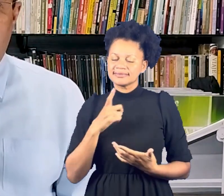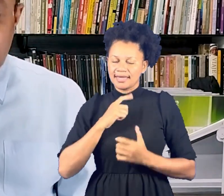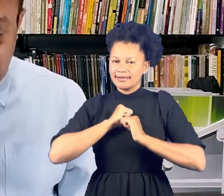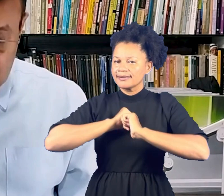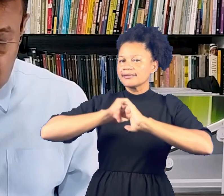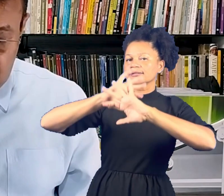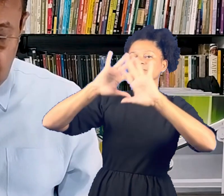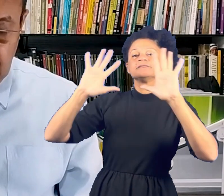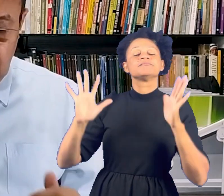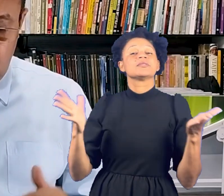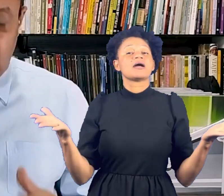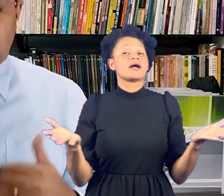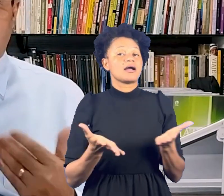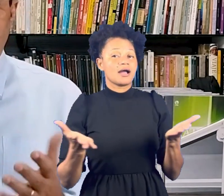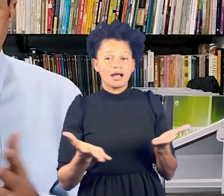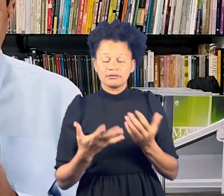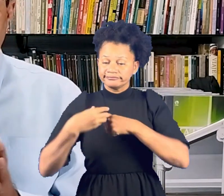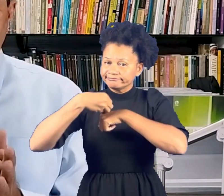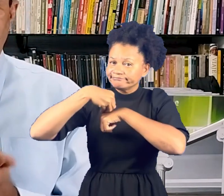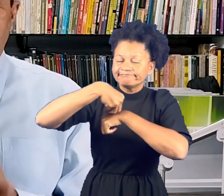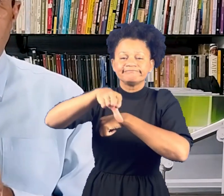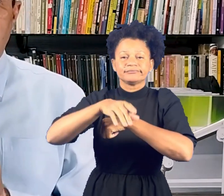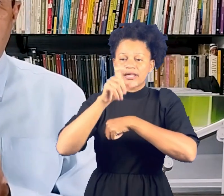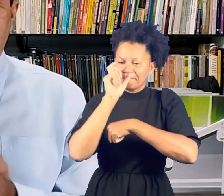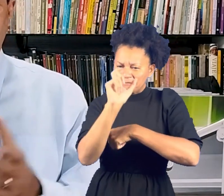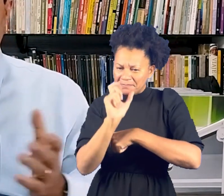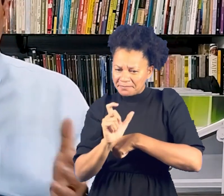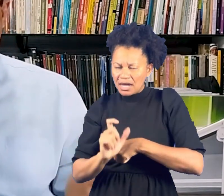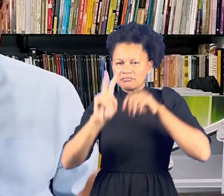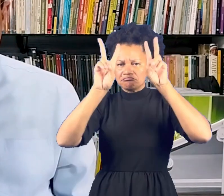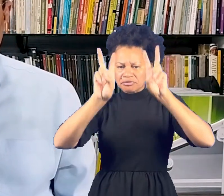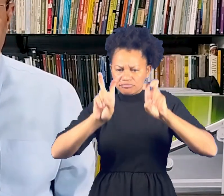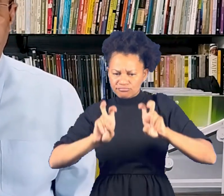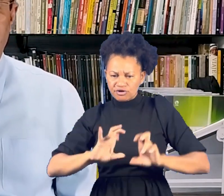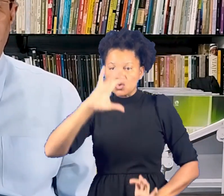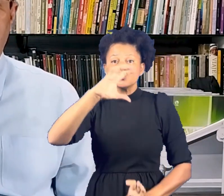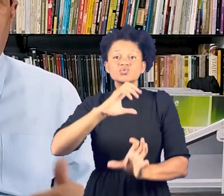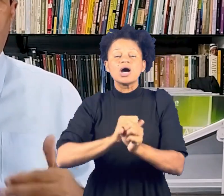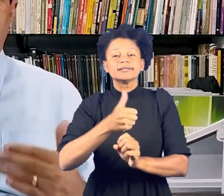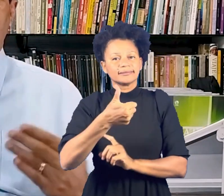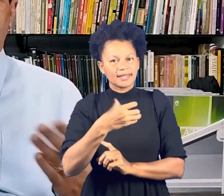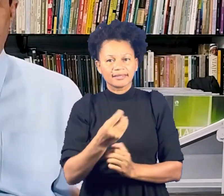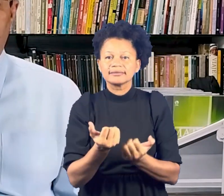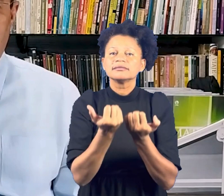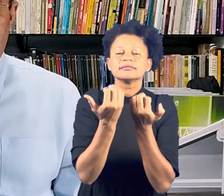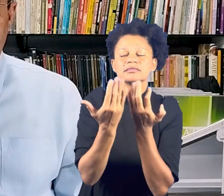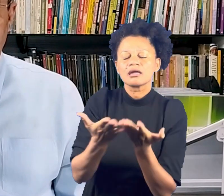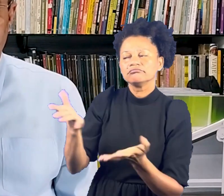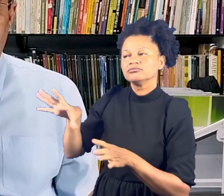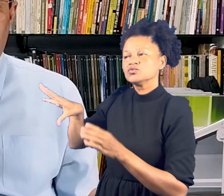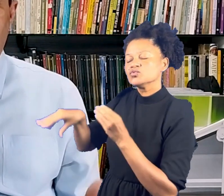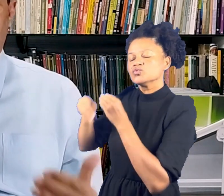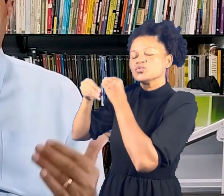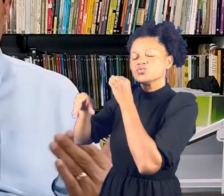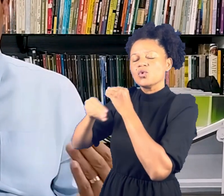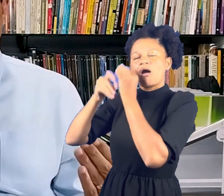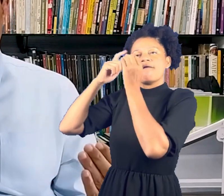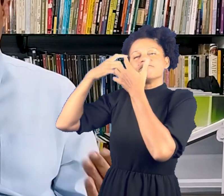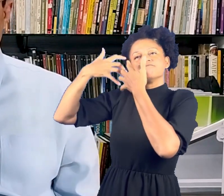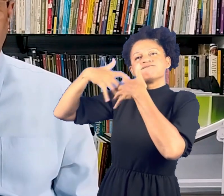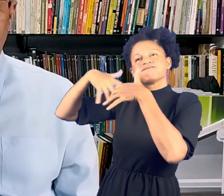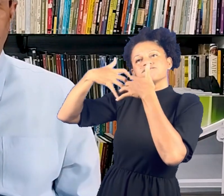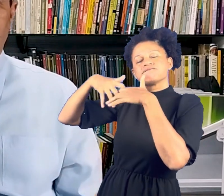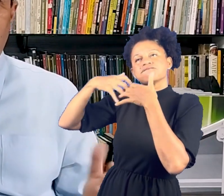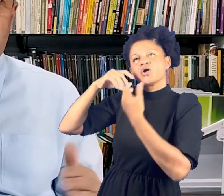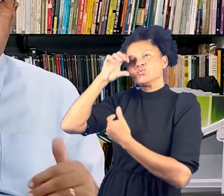bem explicativa. Nós vamos fornecer aos irmãos, então, 10 tópicos que podem te ajudar a